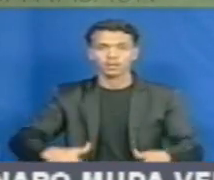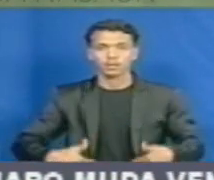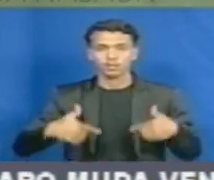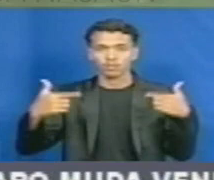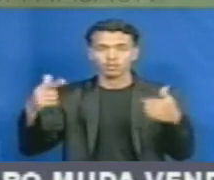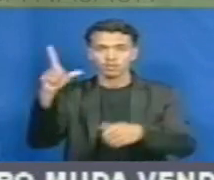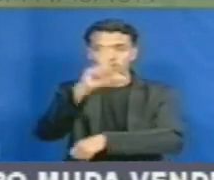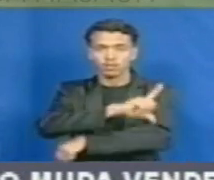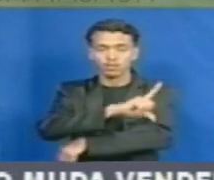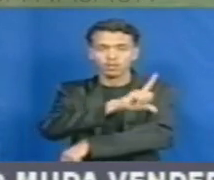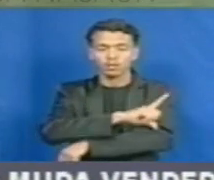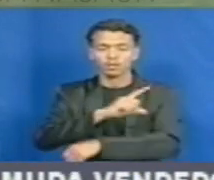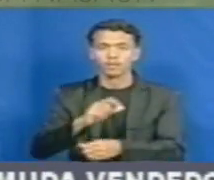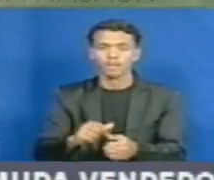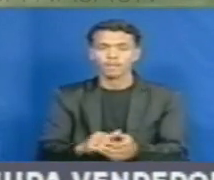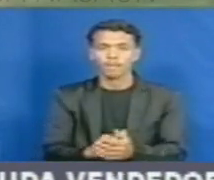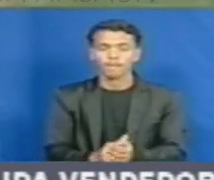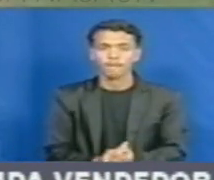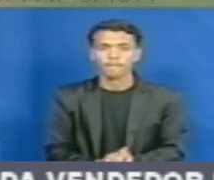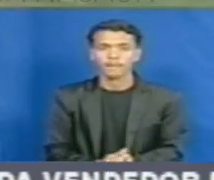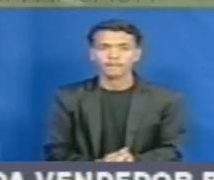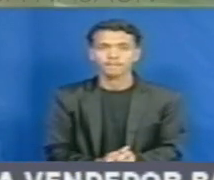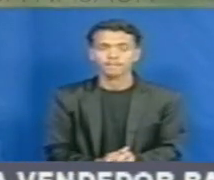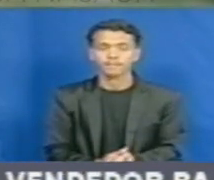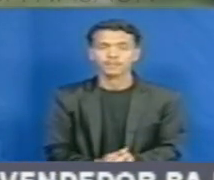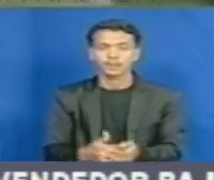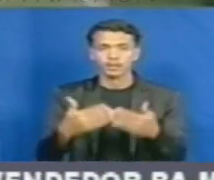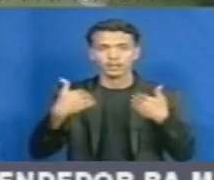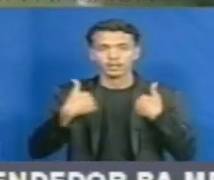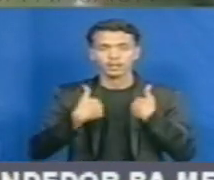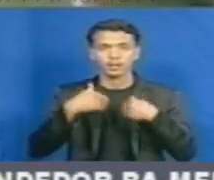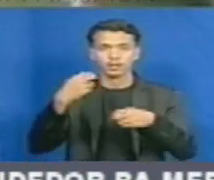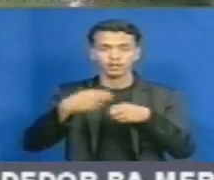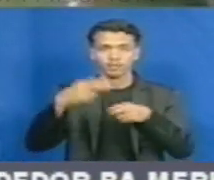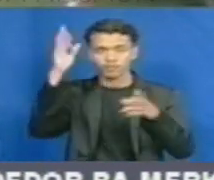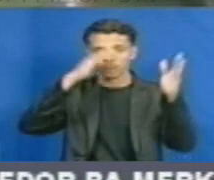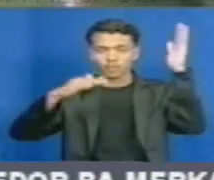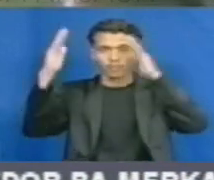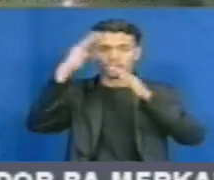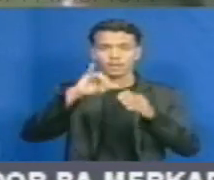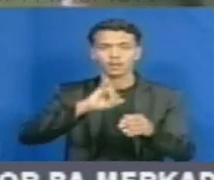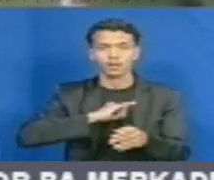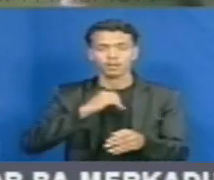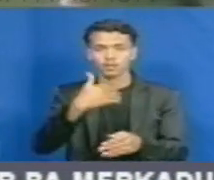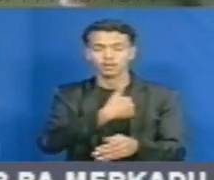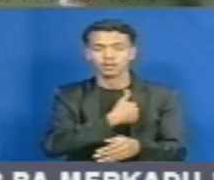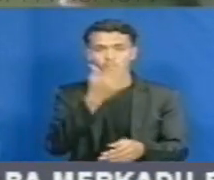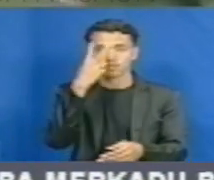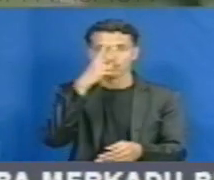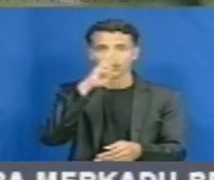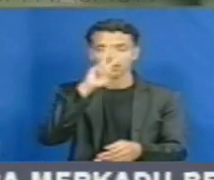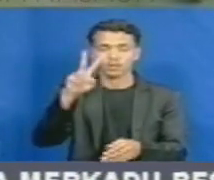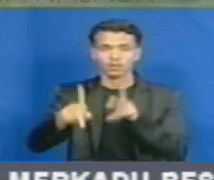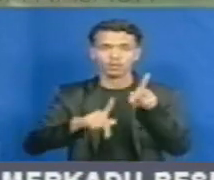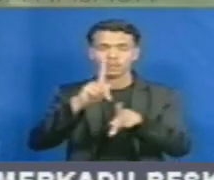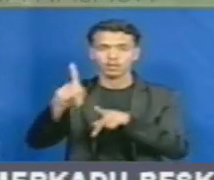ni mesmo que buat balon karik e hafalan su karik aone ne durante hab sida kunota na vita ne kunda sira